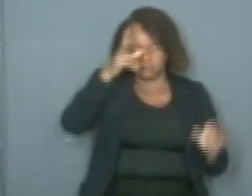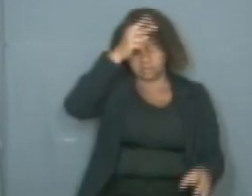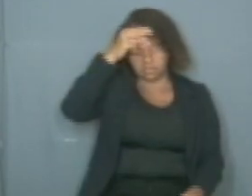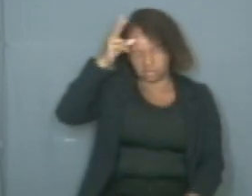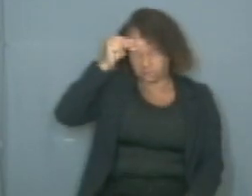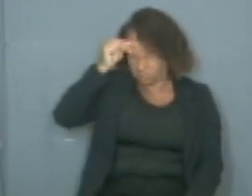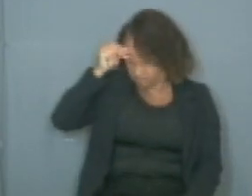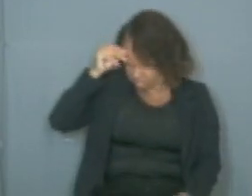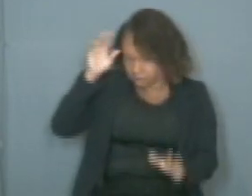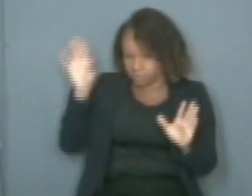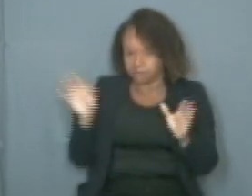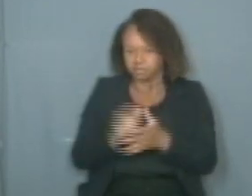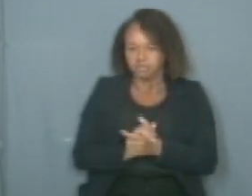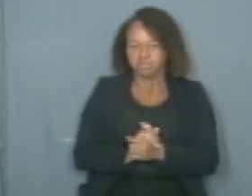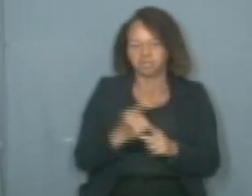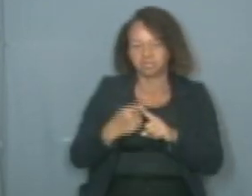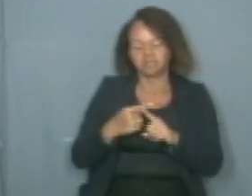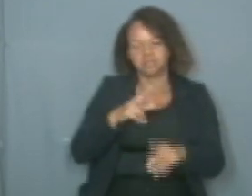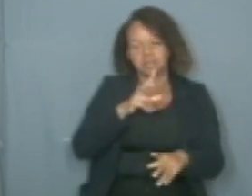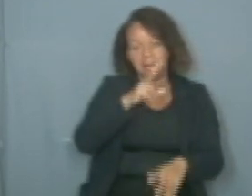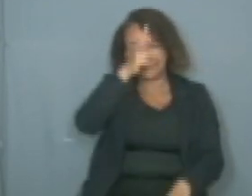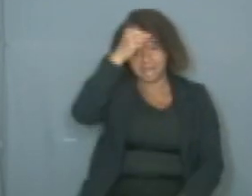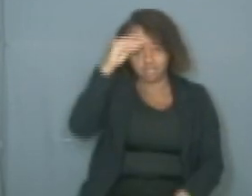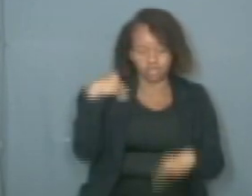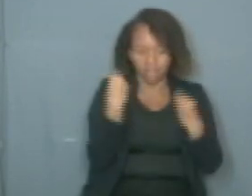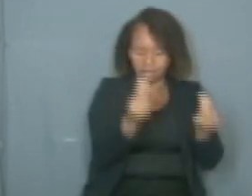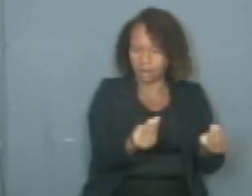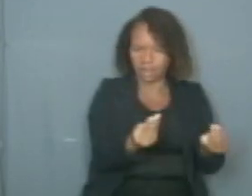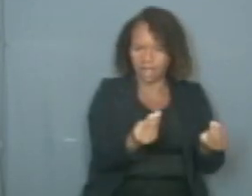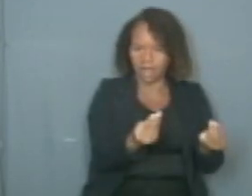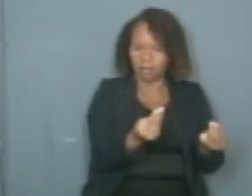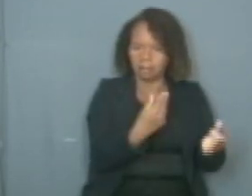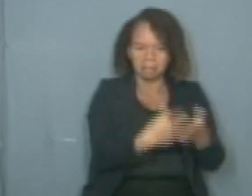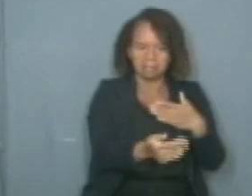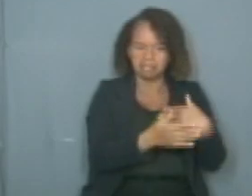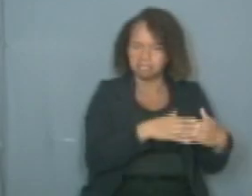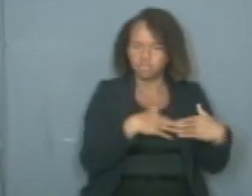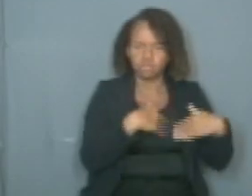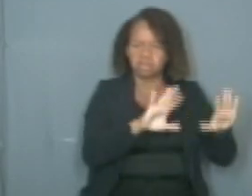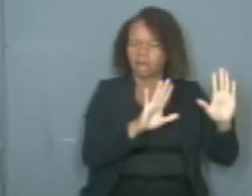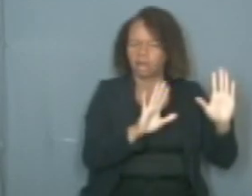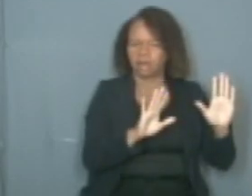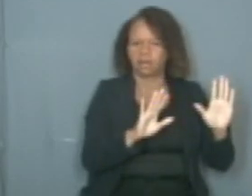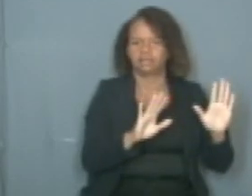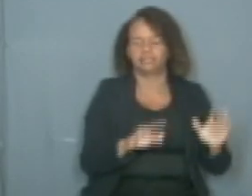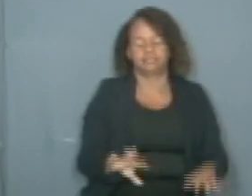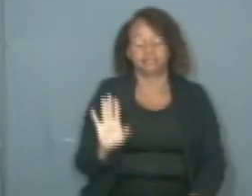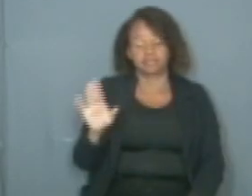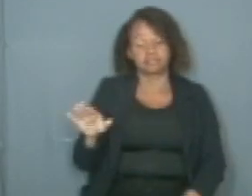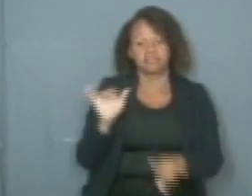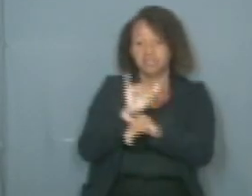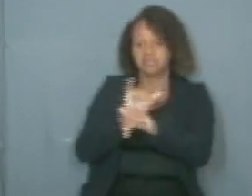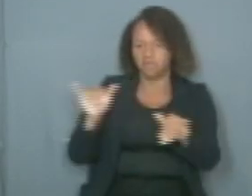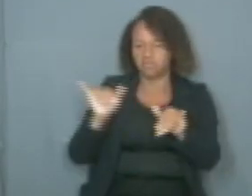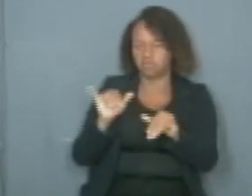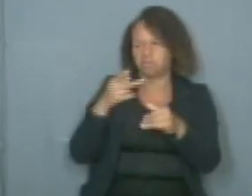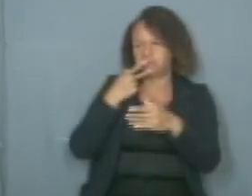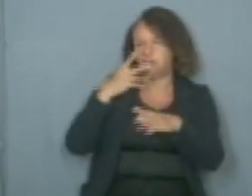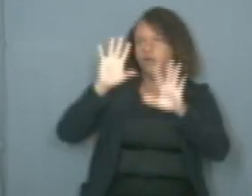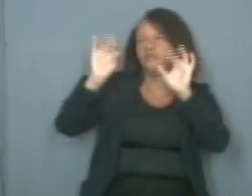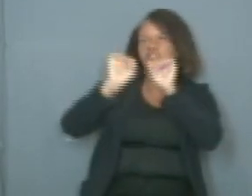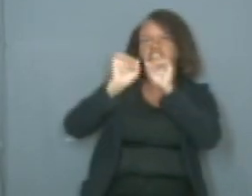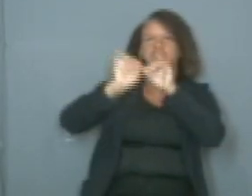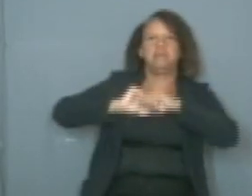prefeitura, porque a prefeitura vai entregar a obra do jeito que está. É o que eu digo, é anunciar, vou fazer não sei o